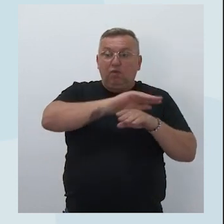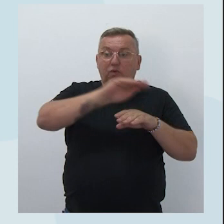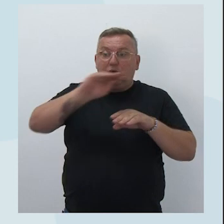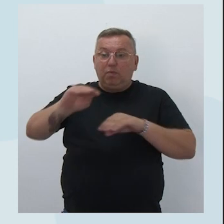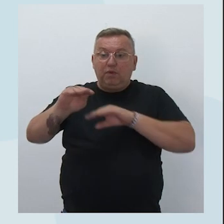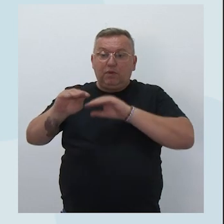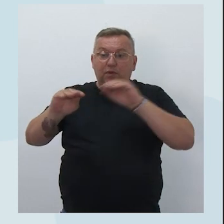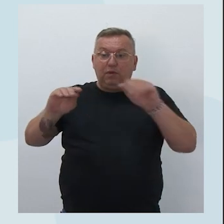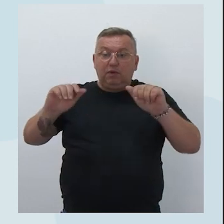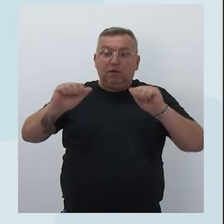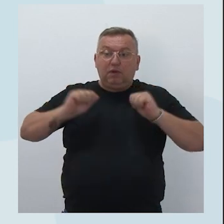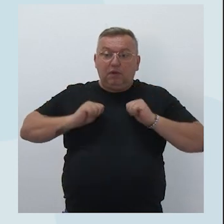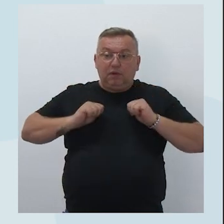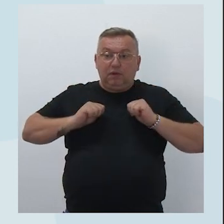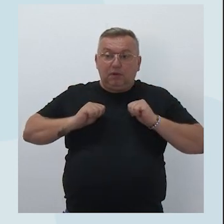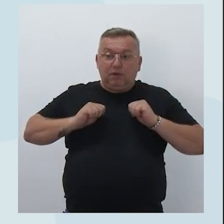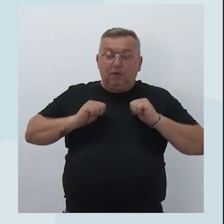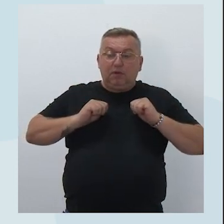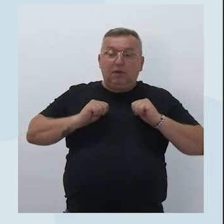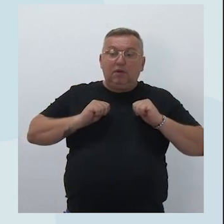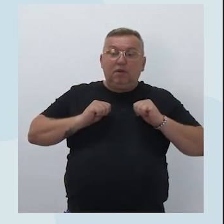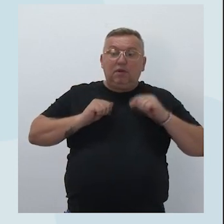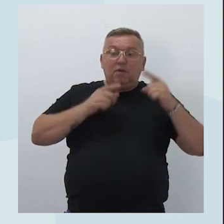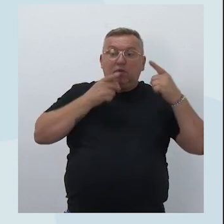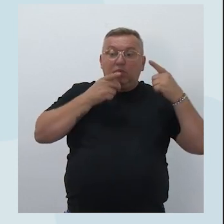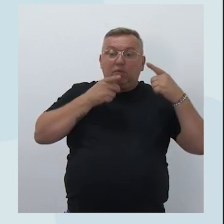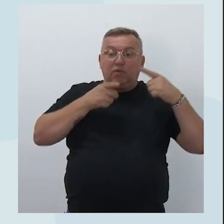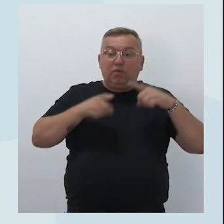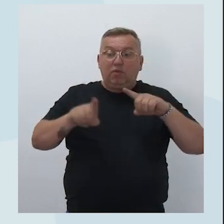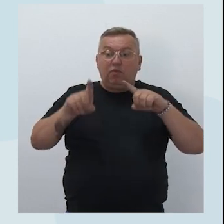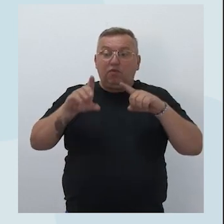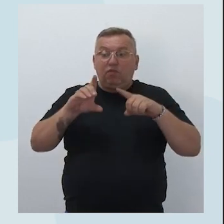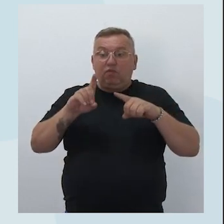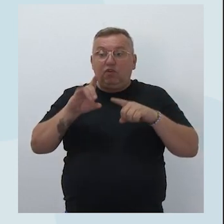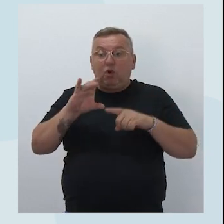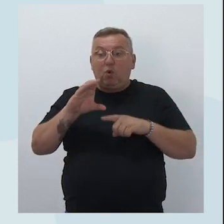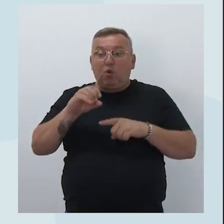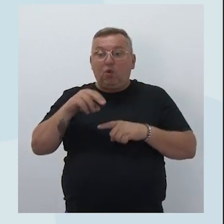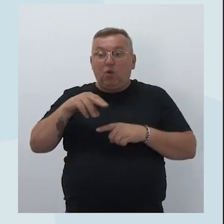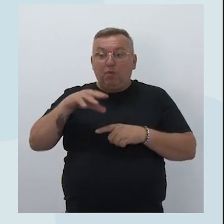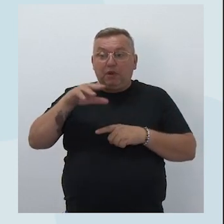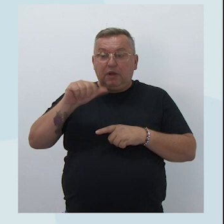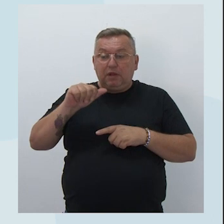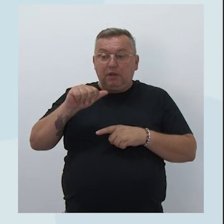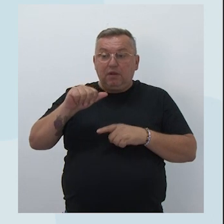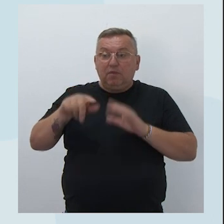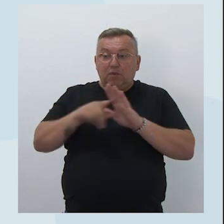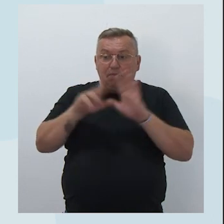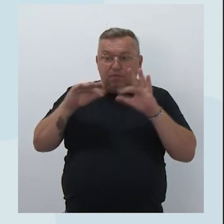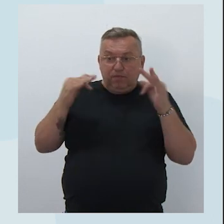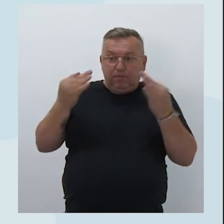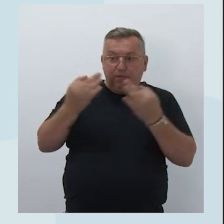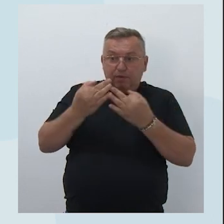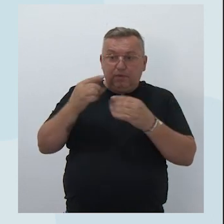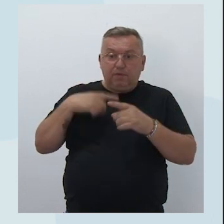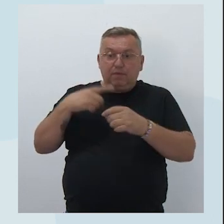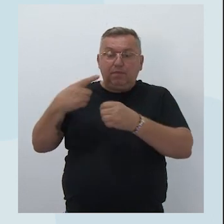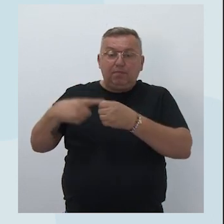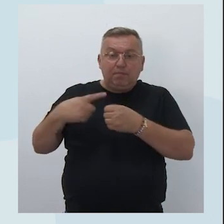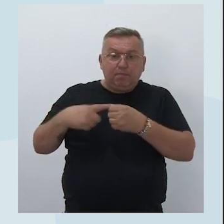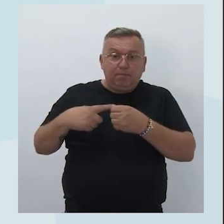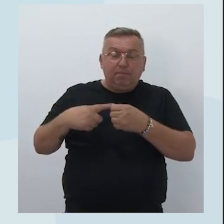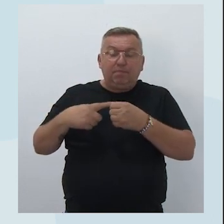populações nômades, sedentárias, entre outras, e oposições dicotômicas, cidade-campo,